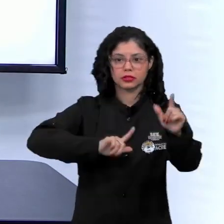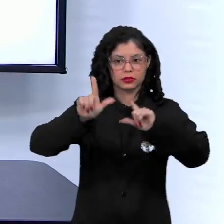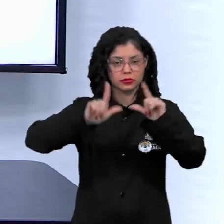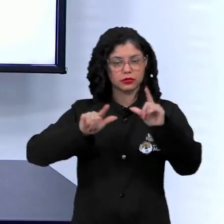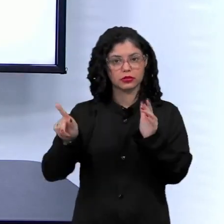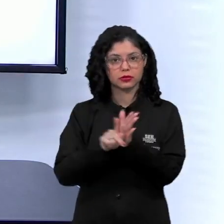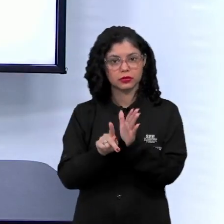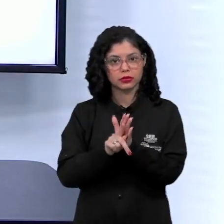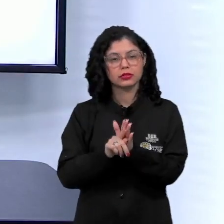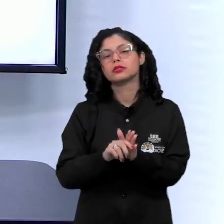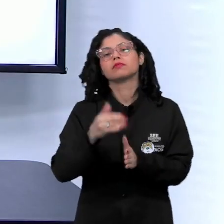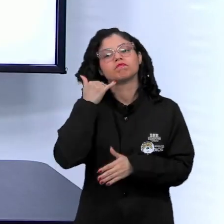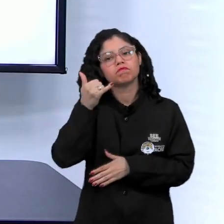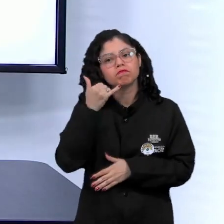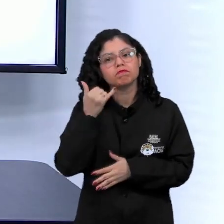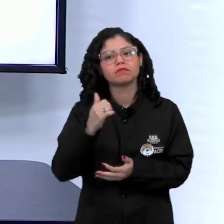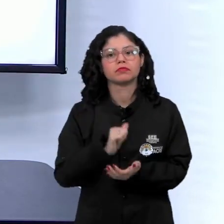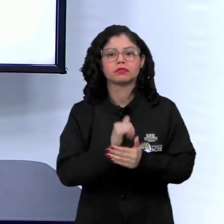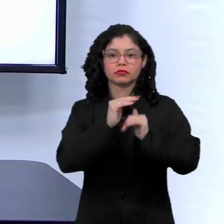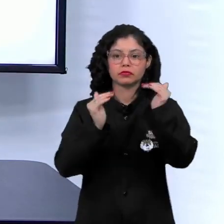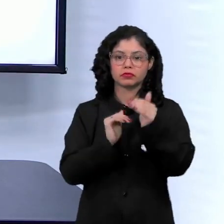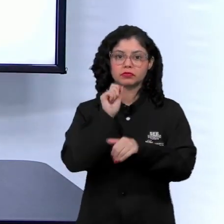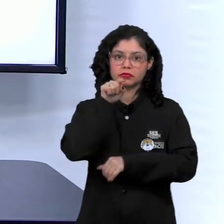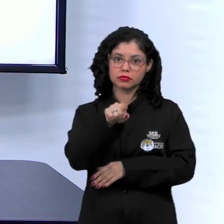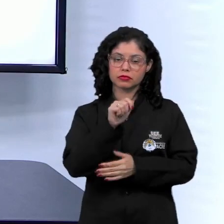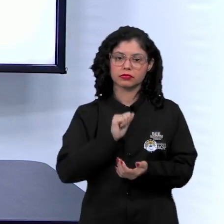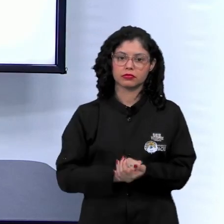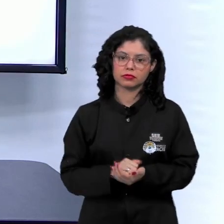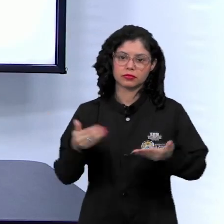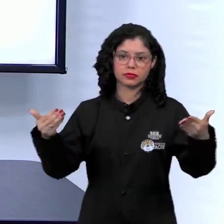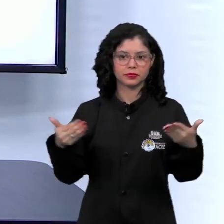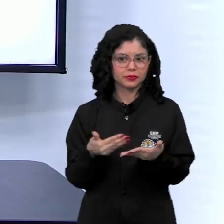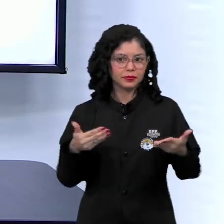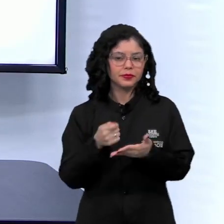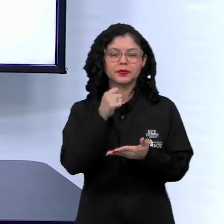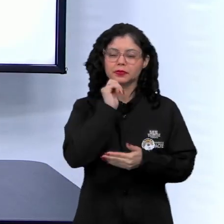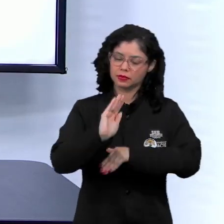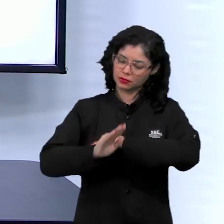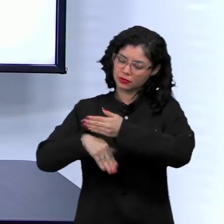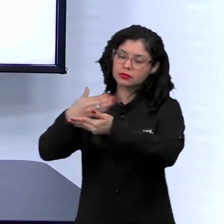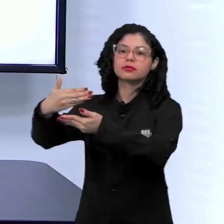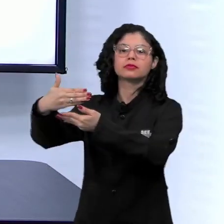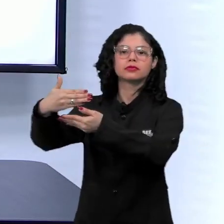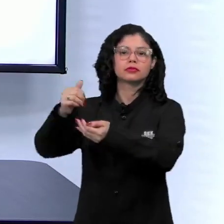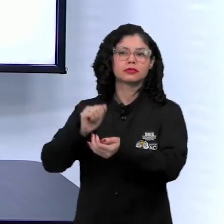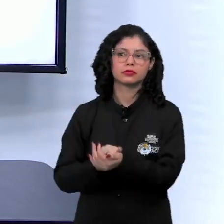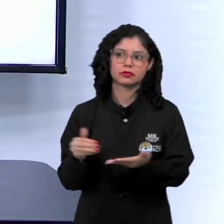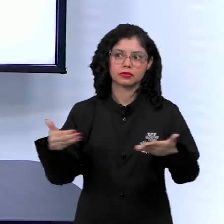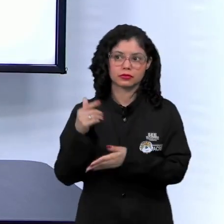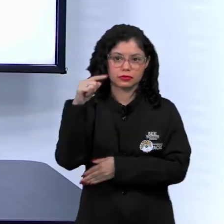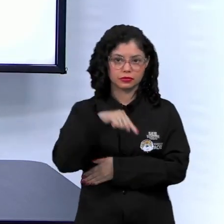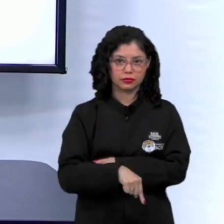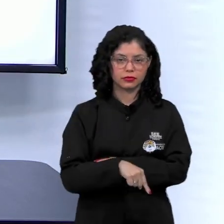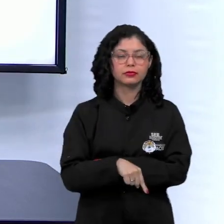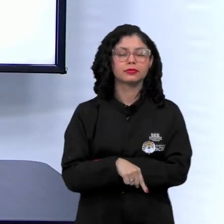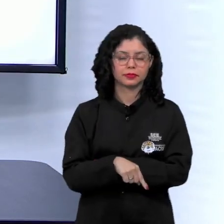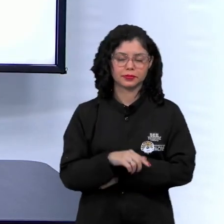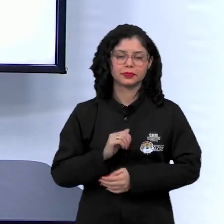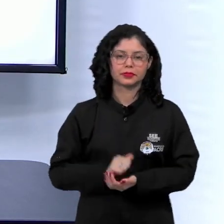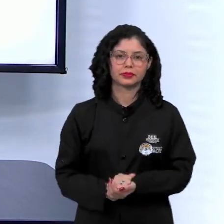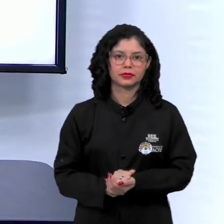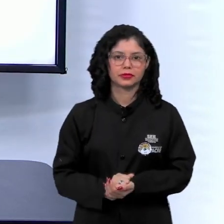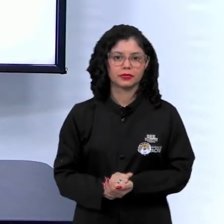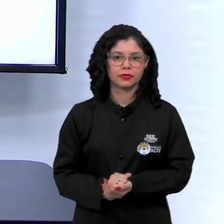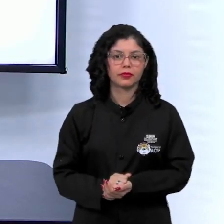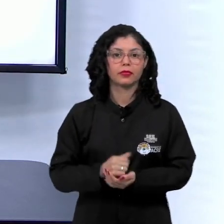o primeiro telefonema, tudo isso hoje evoluiu para chegarmos até aqui. E